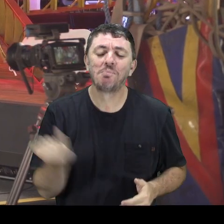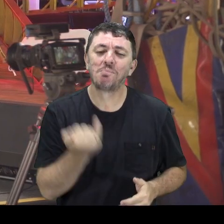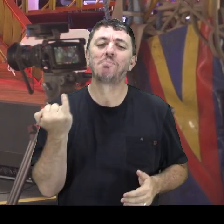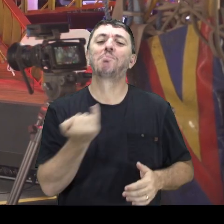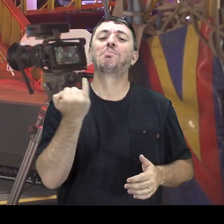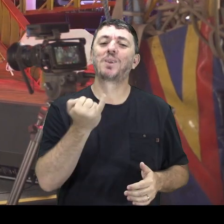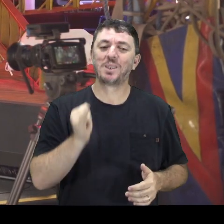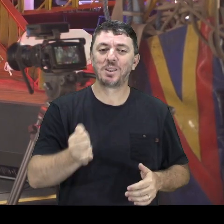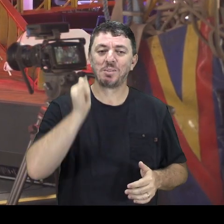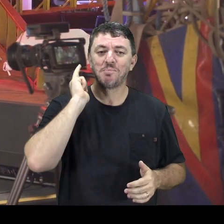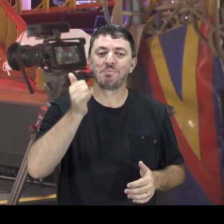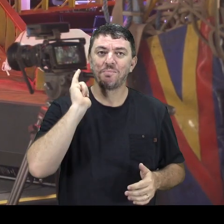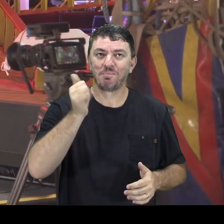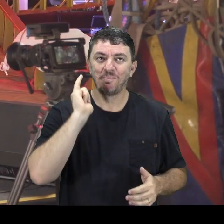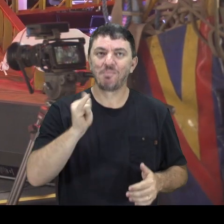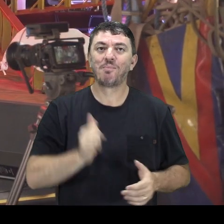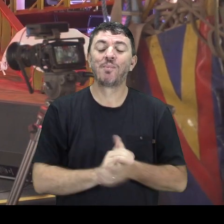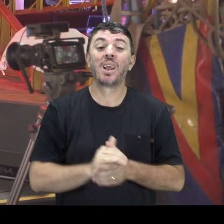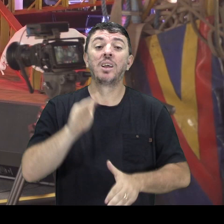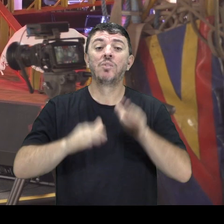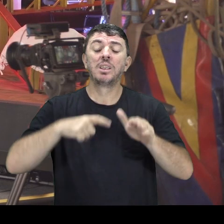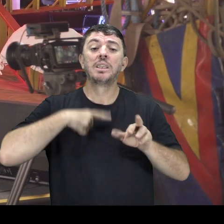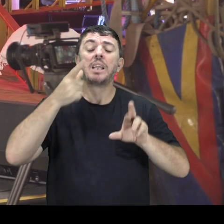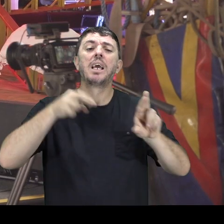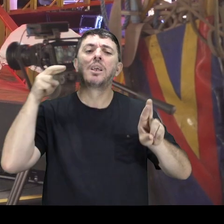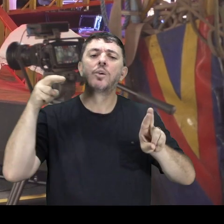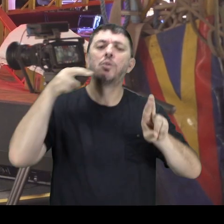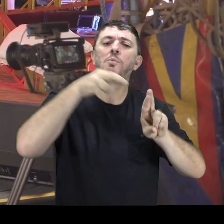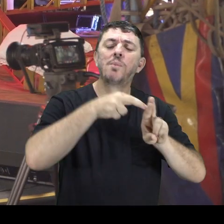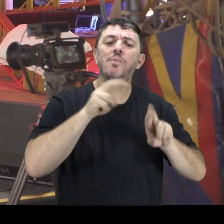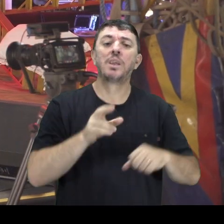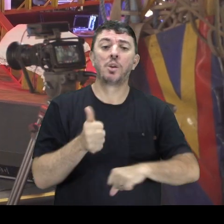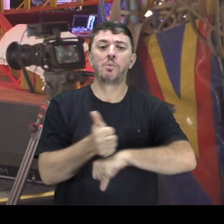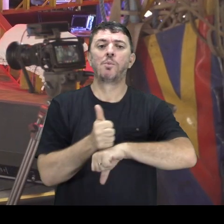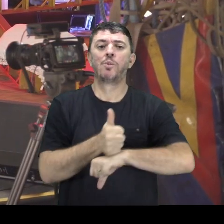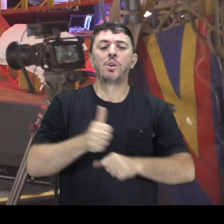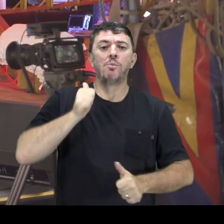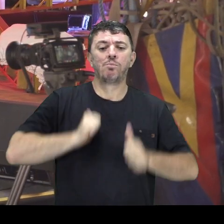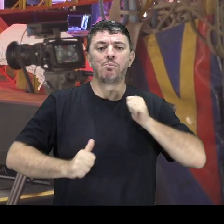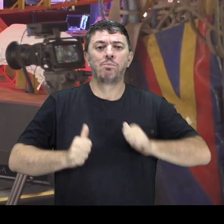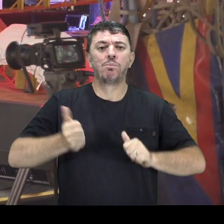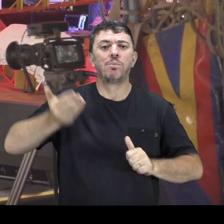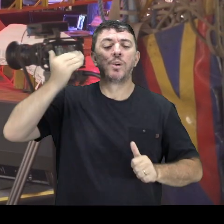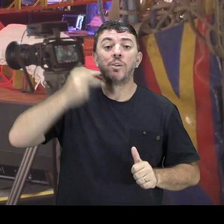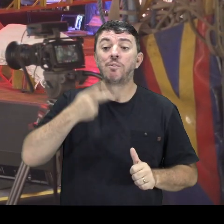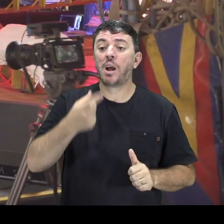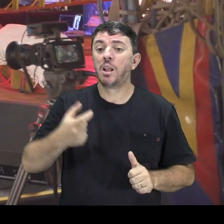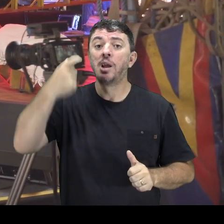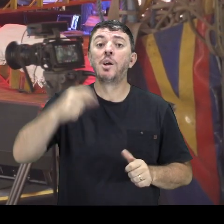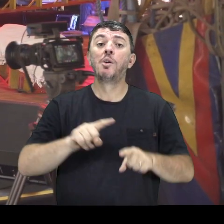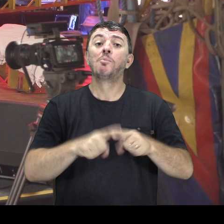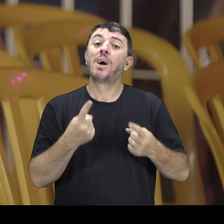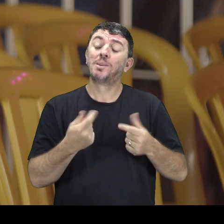às vezes, as pessoas têm uma questão referencial. Alguns artistas, até da nossa geração, falam de si sem citar a escola. E